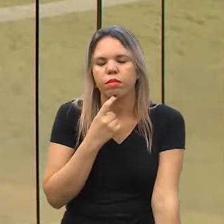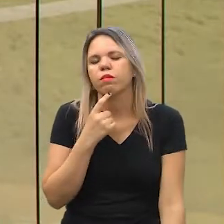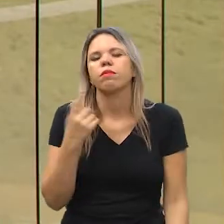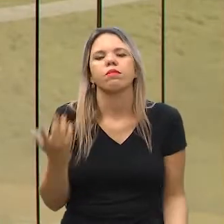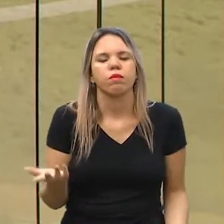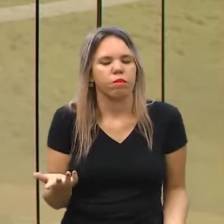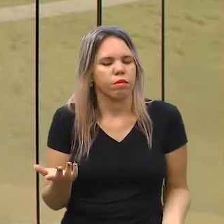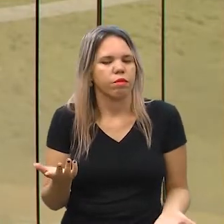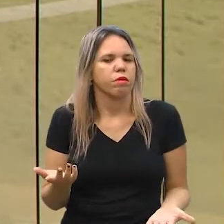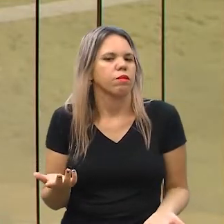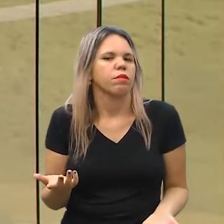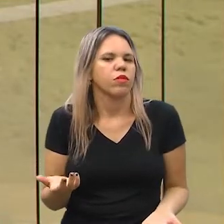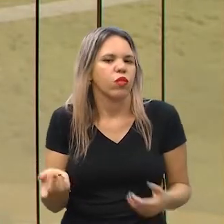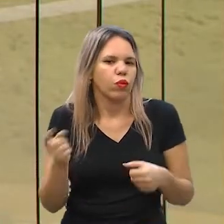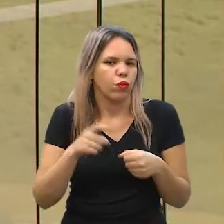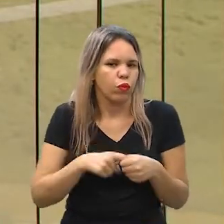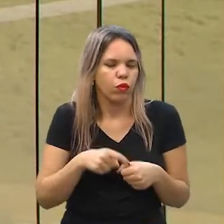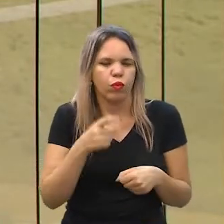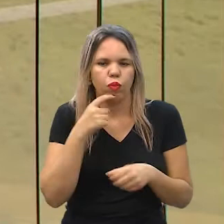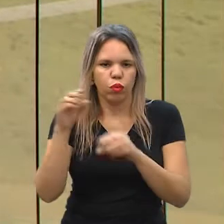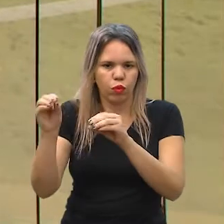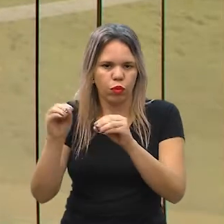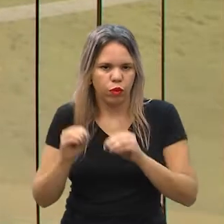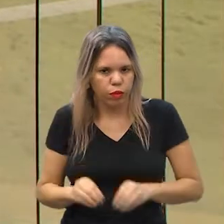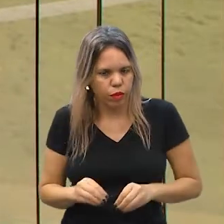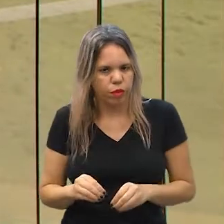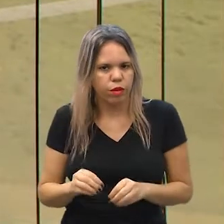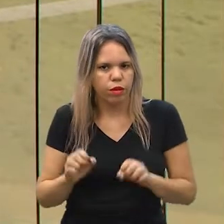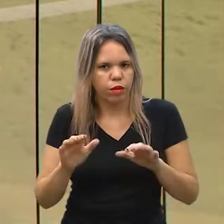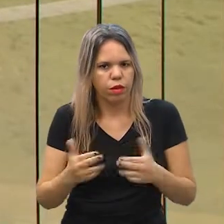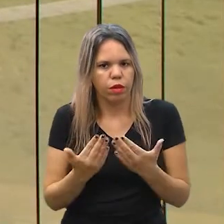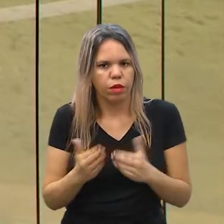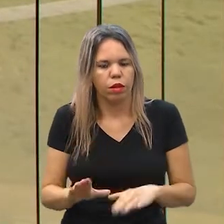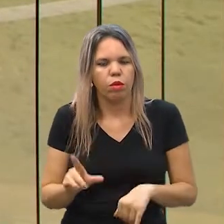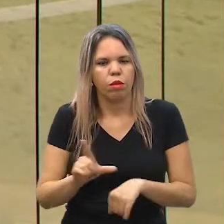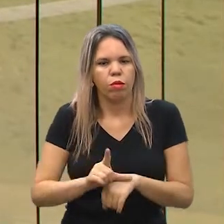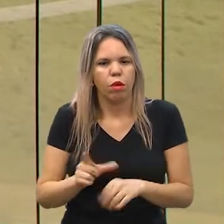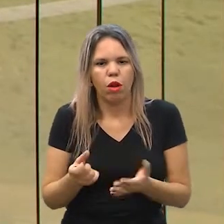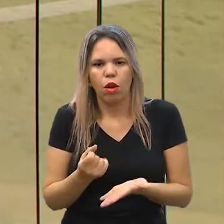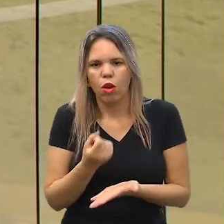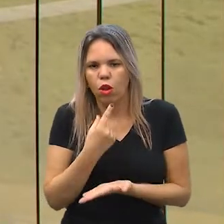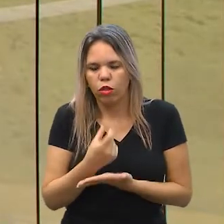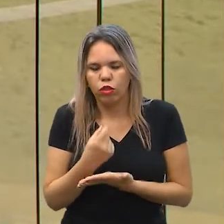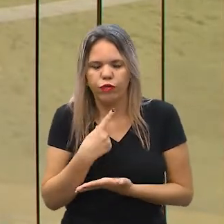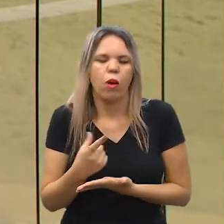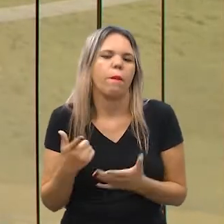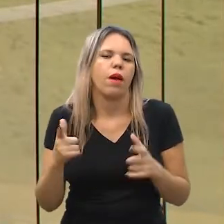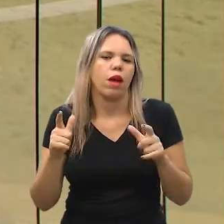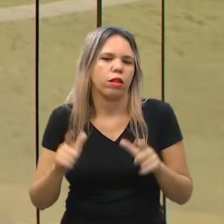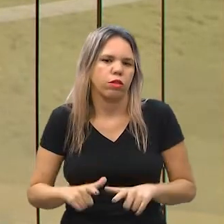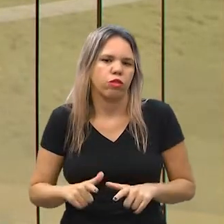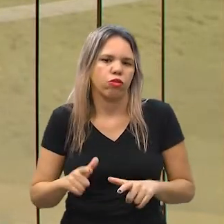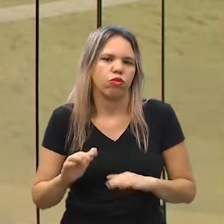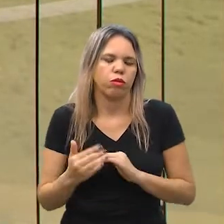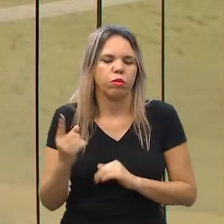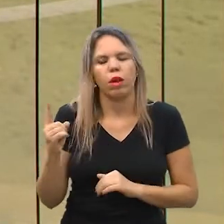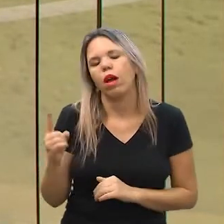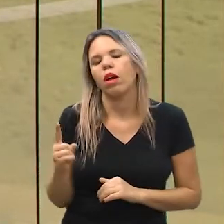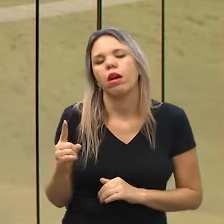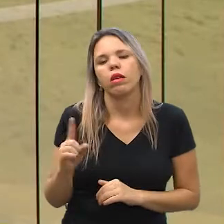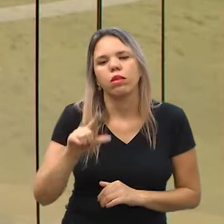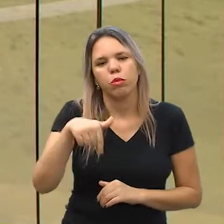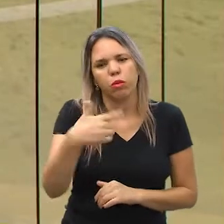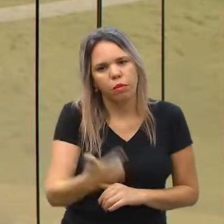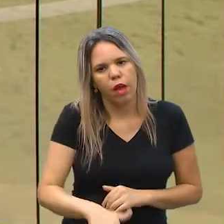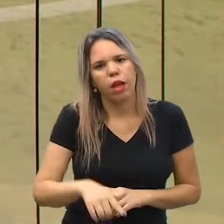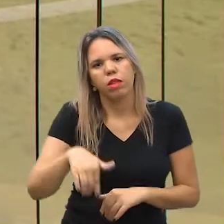na região sul. Foi onde nós voltamos para Campinas e colocamos uma farmácia na cidade, uma farmácia naquele momento,